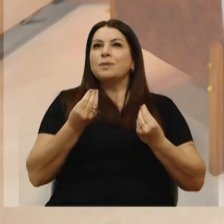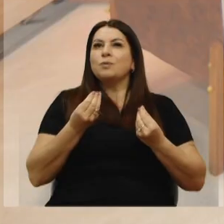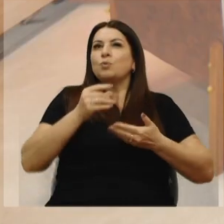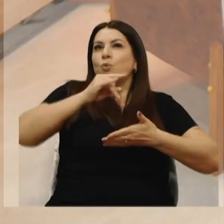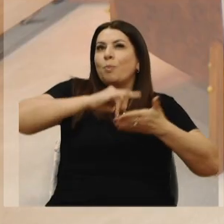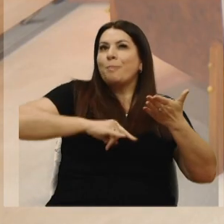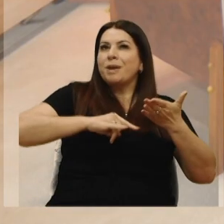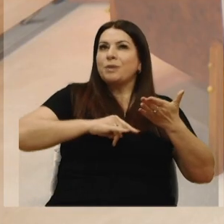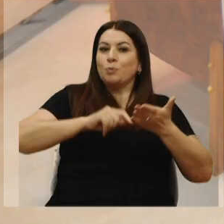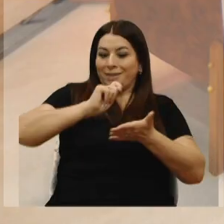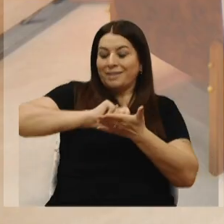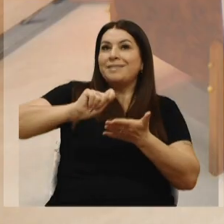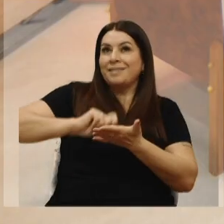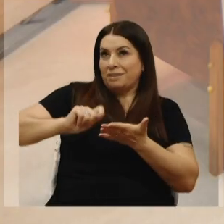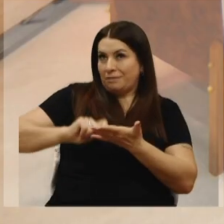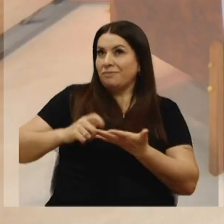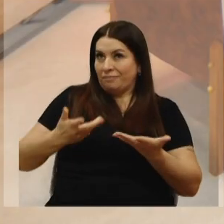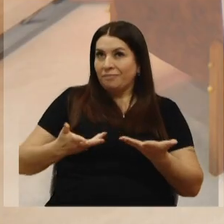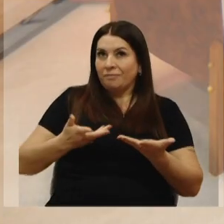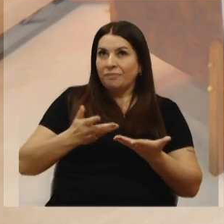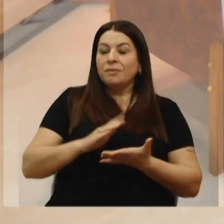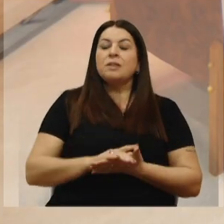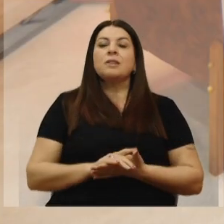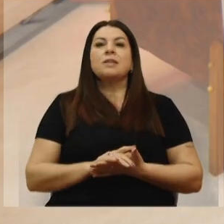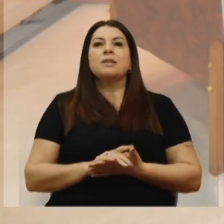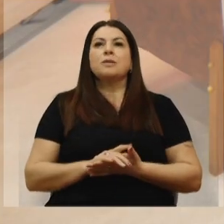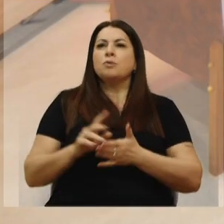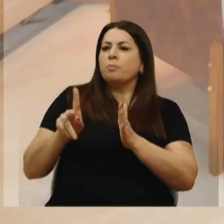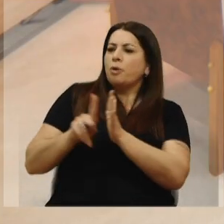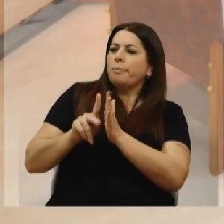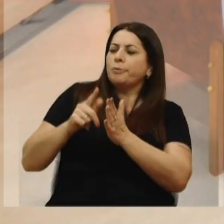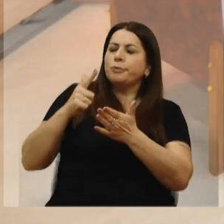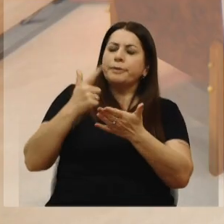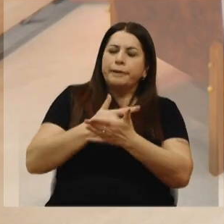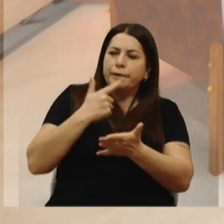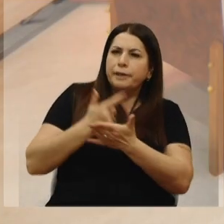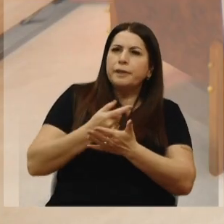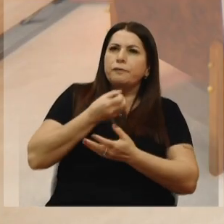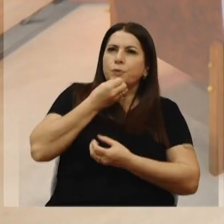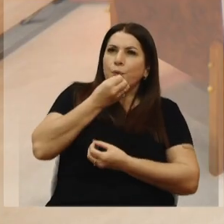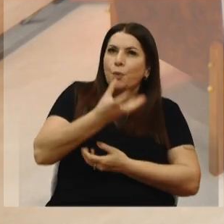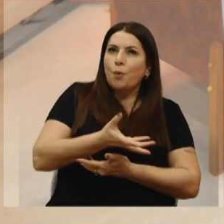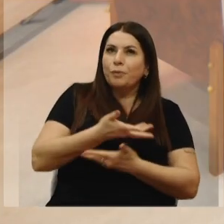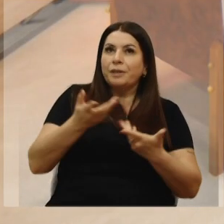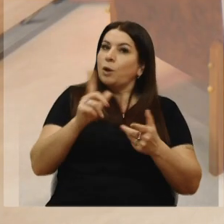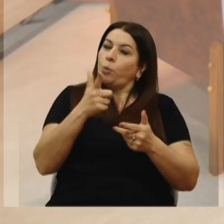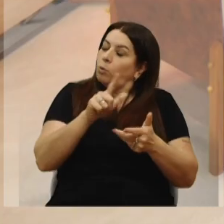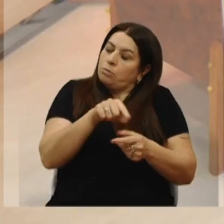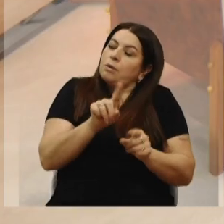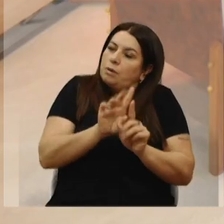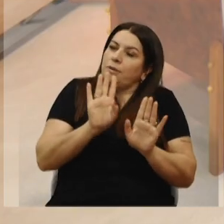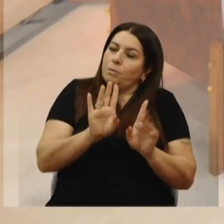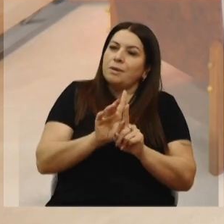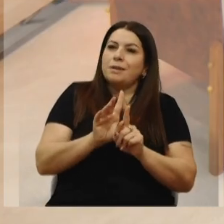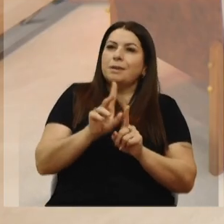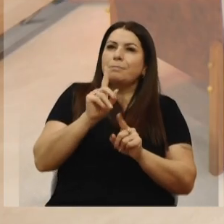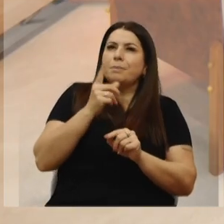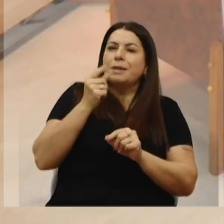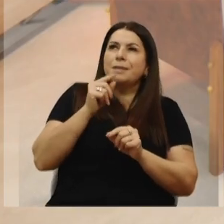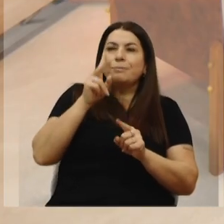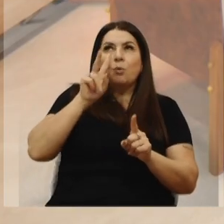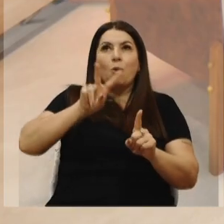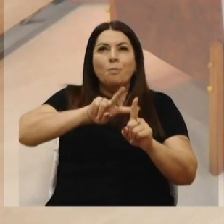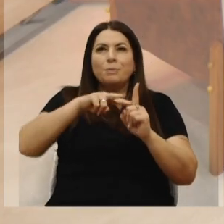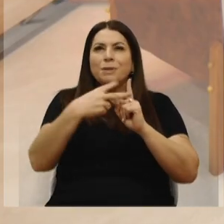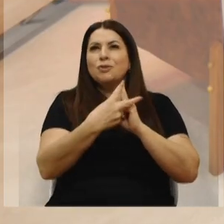o documento escrito propriamente, né? Próprios livros, relatos, tal, não que não tenha aqui também, mas